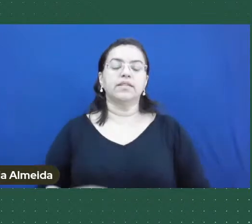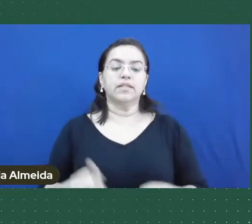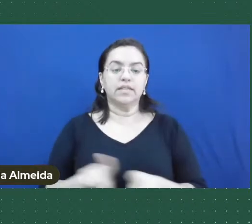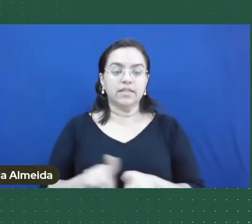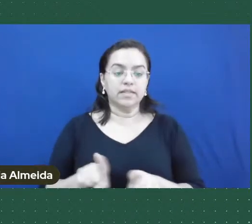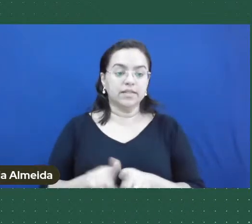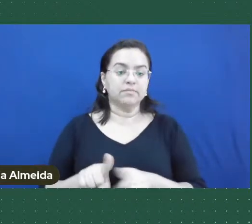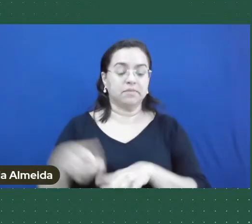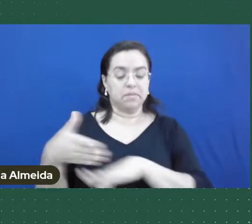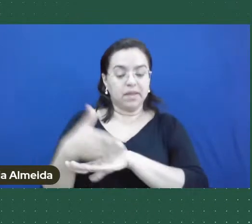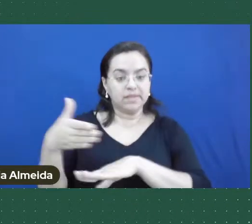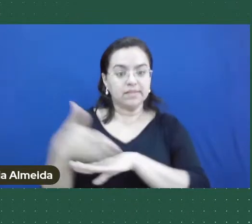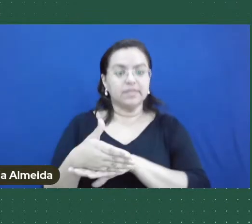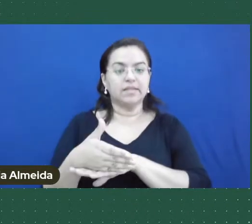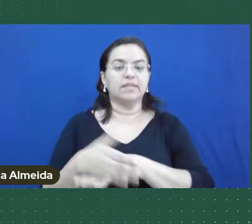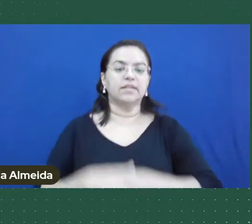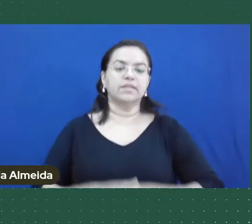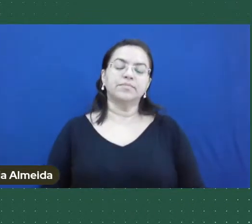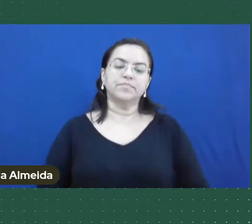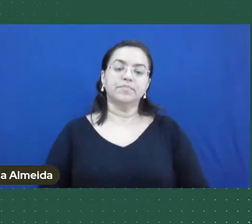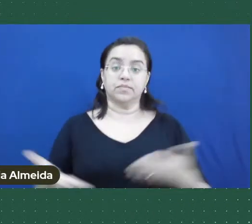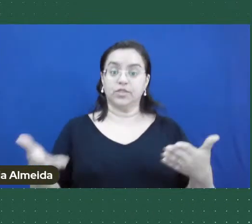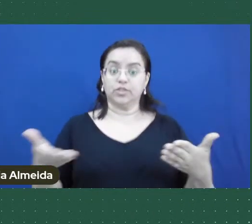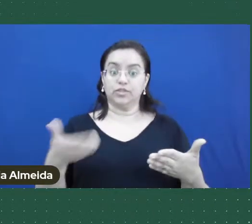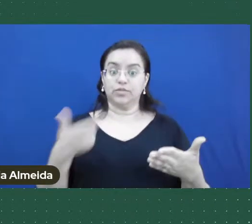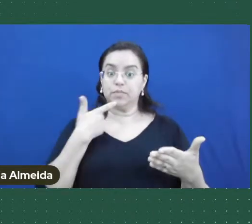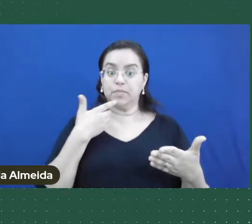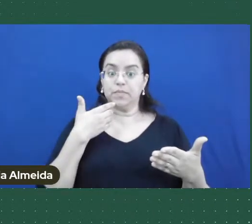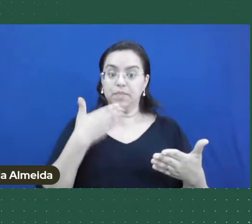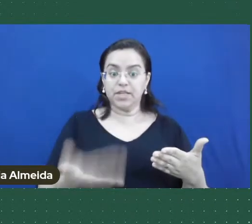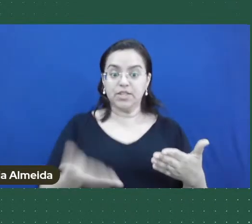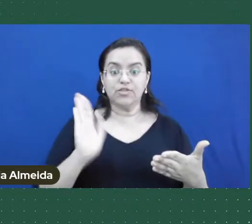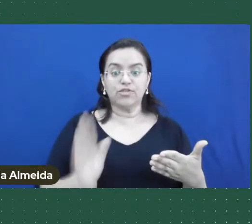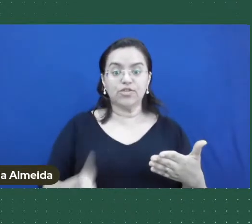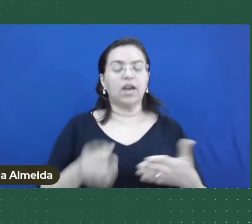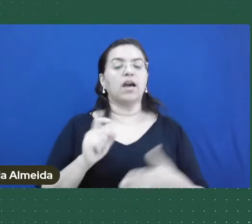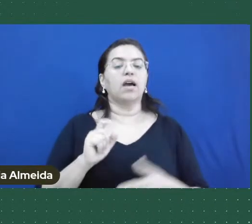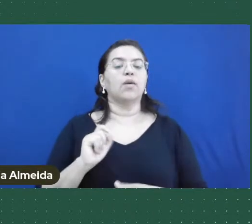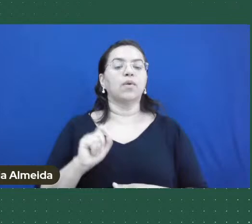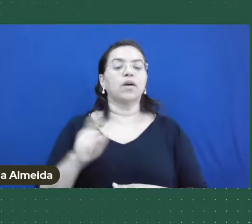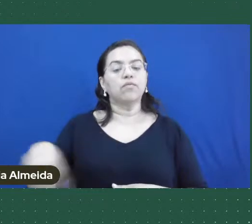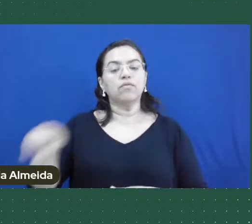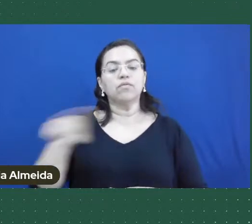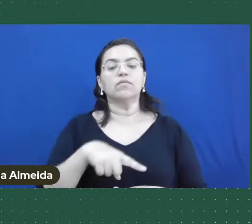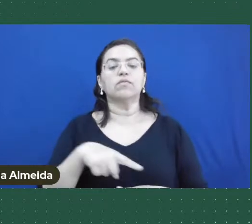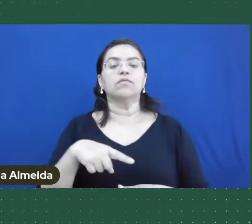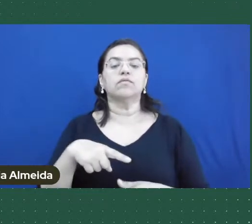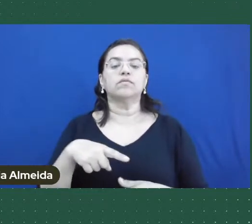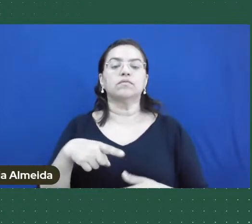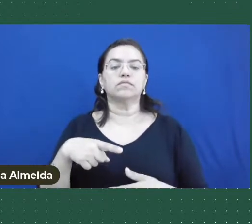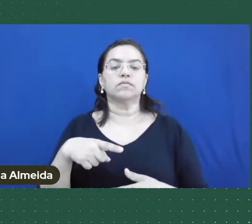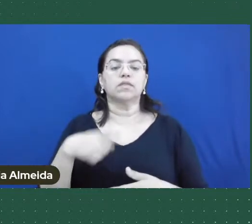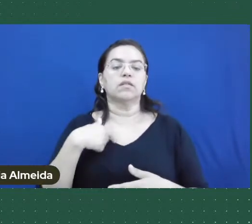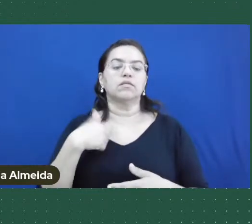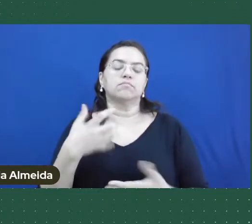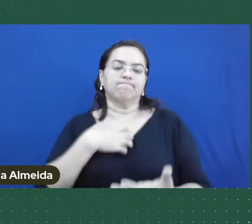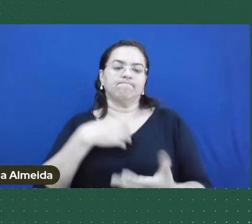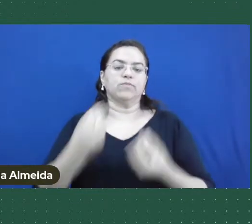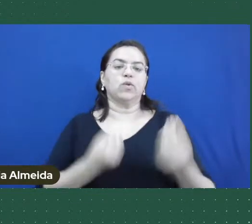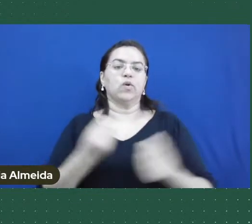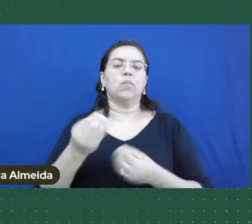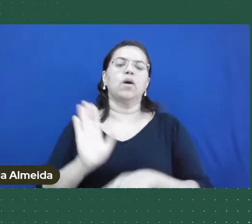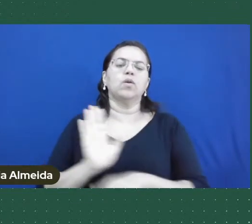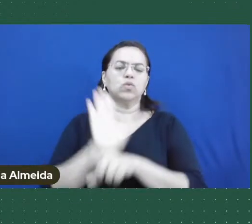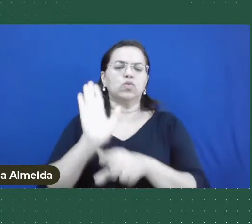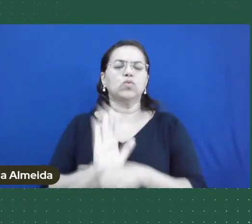conosco, e já pedindo aqui que as pessoas se solidarizem, porque nós estamos em plena campanha de doação de sangue.